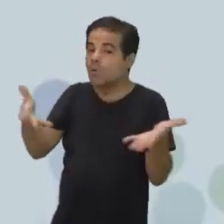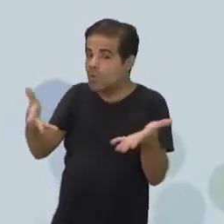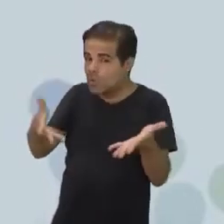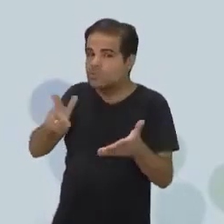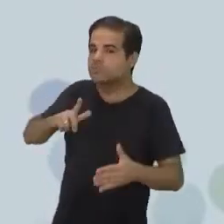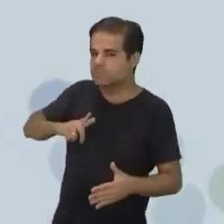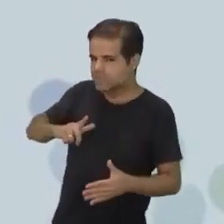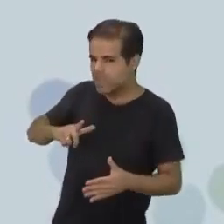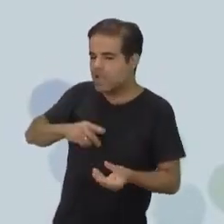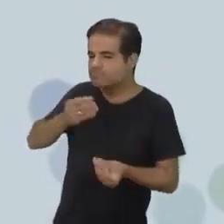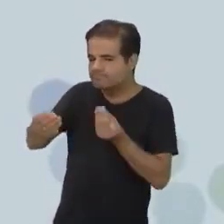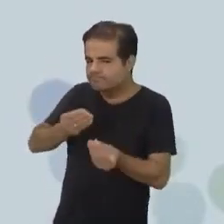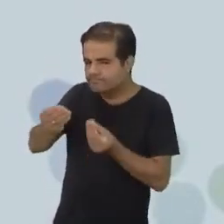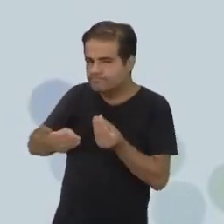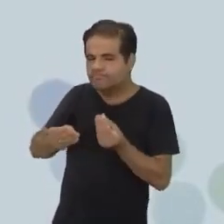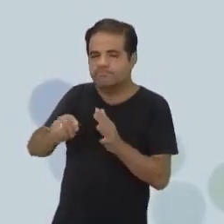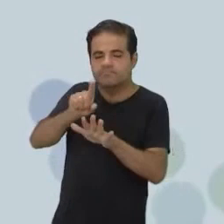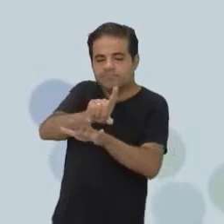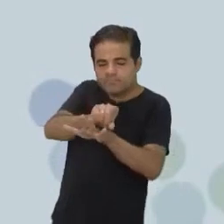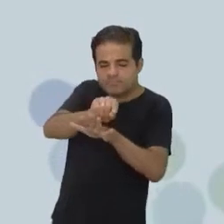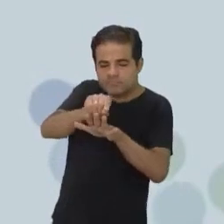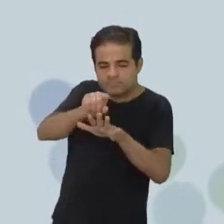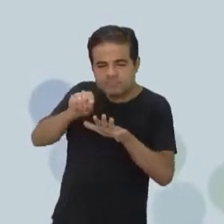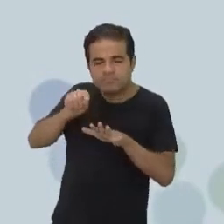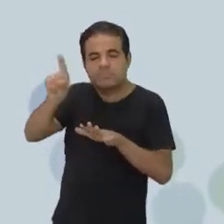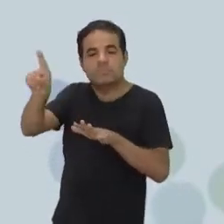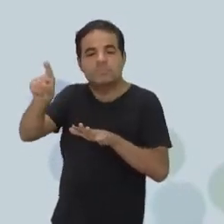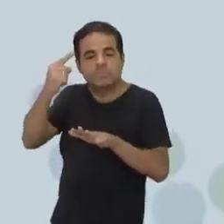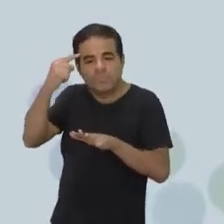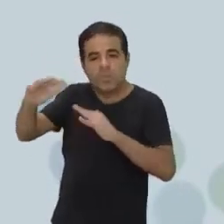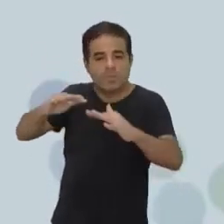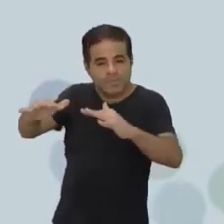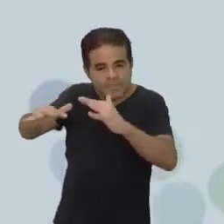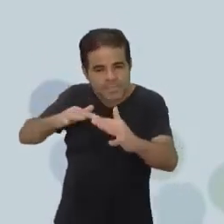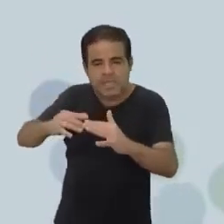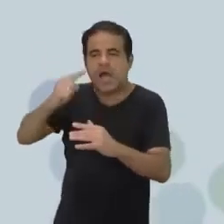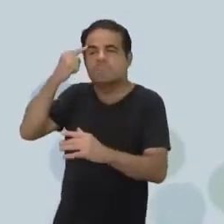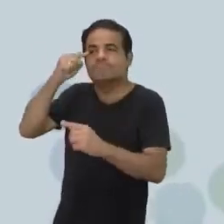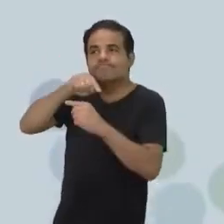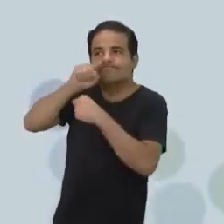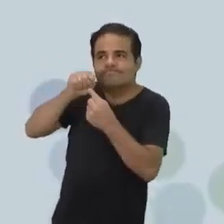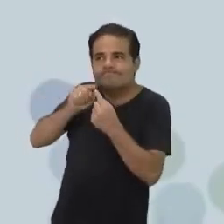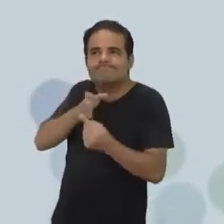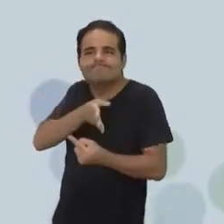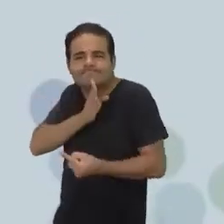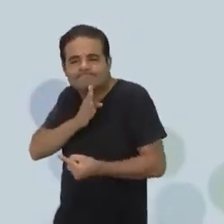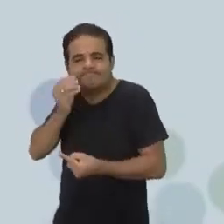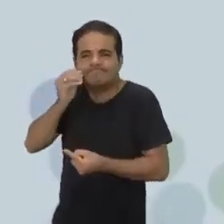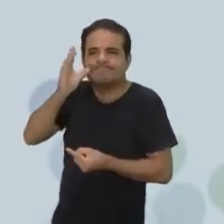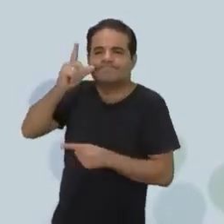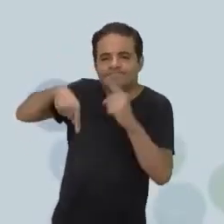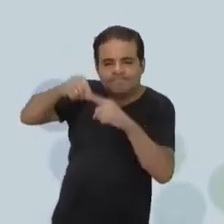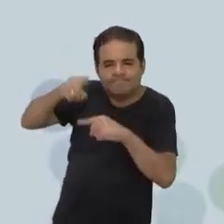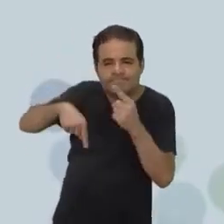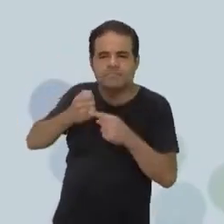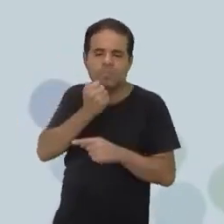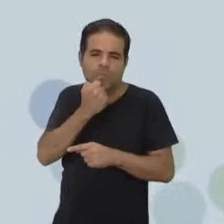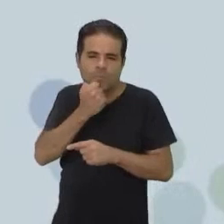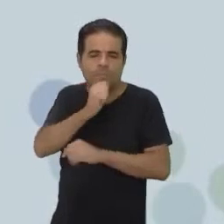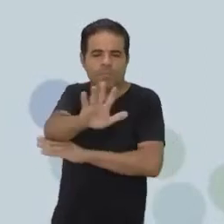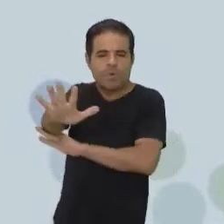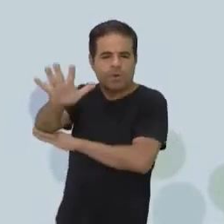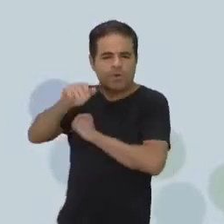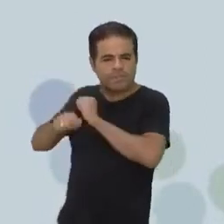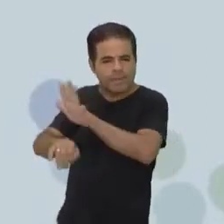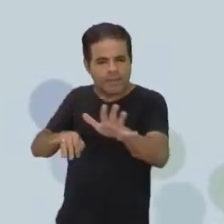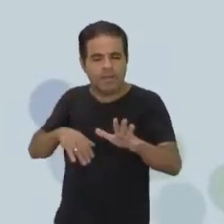hoje, a gente tem como os eixos selecionar e mobilizar intencionalmente conhecimentos e recursos das ciências da